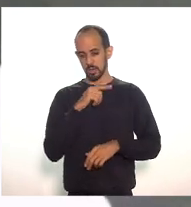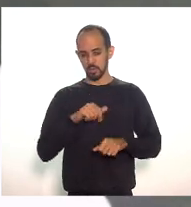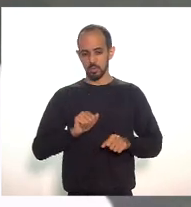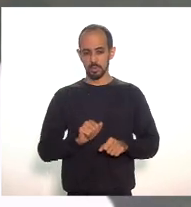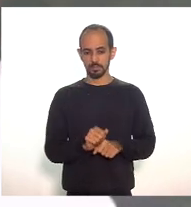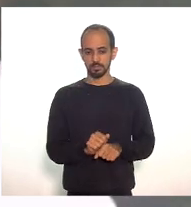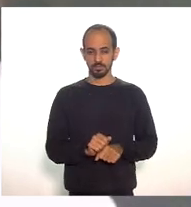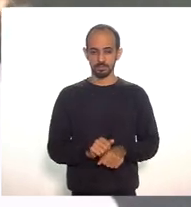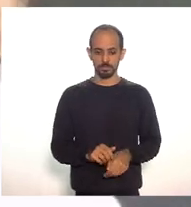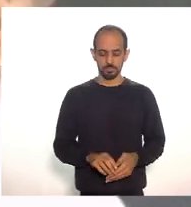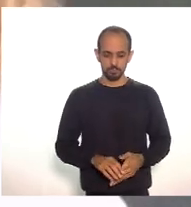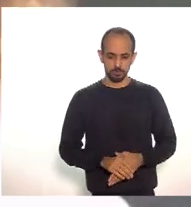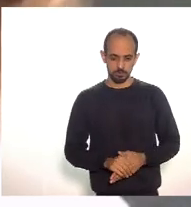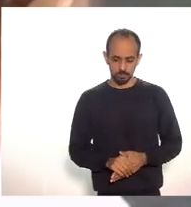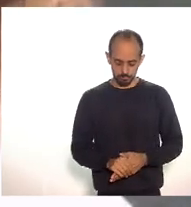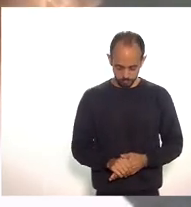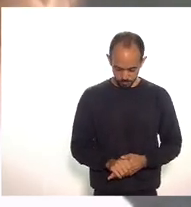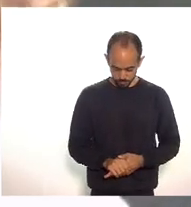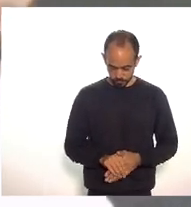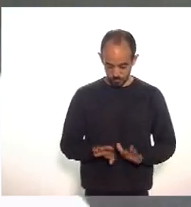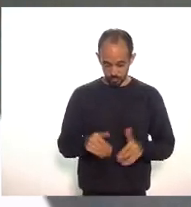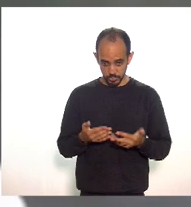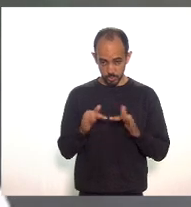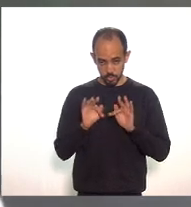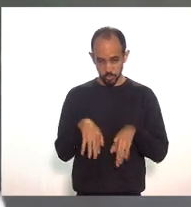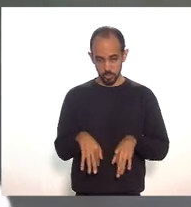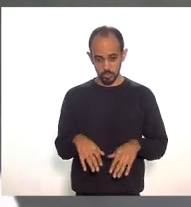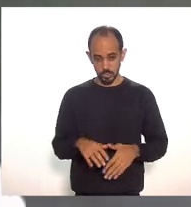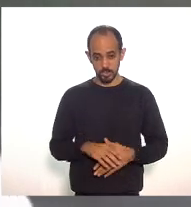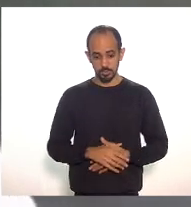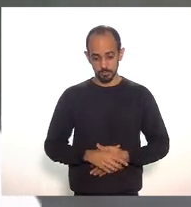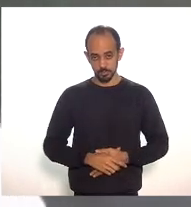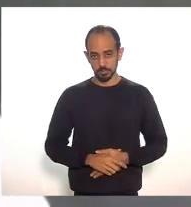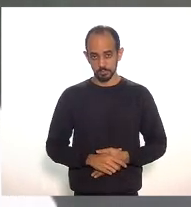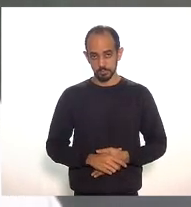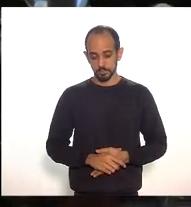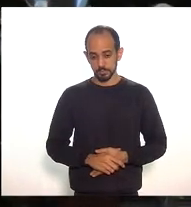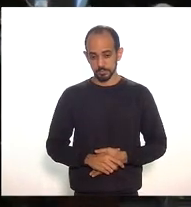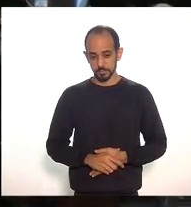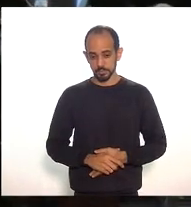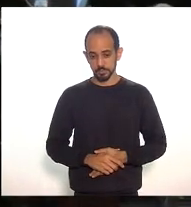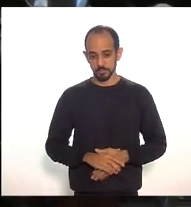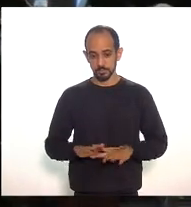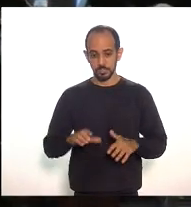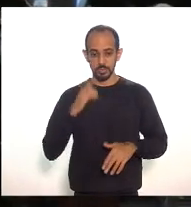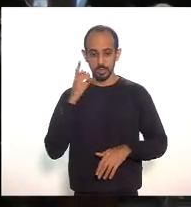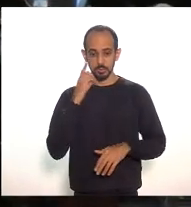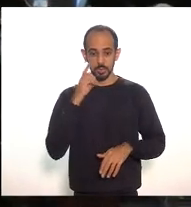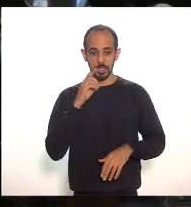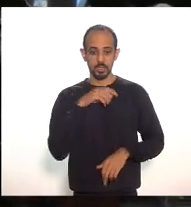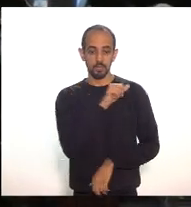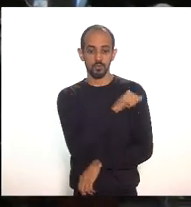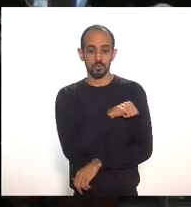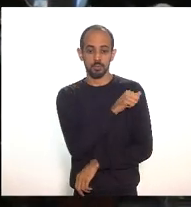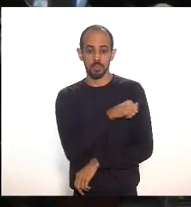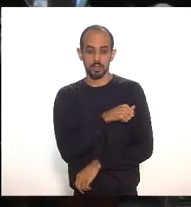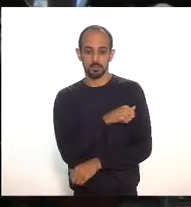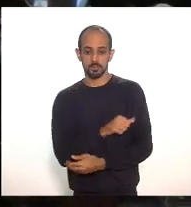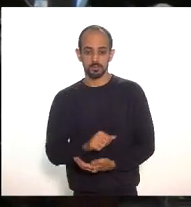manter a empresa pública concluir Presidente Deputado a Rejane